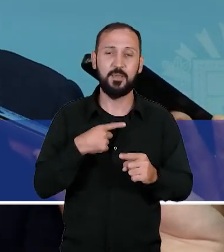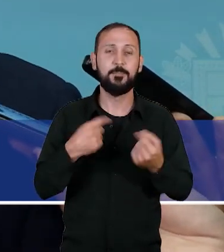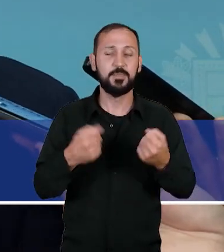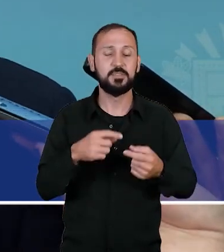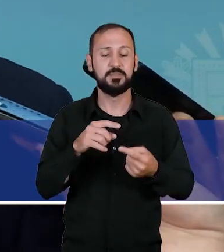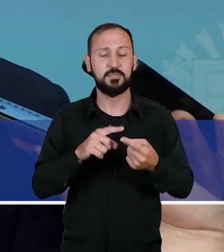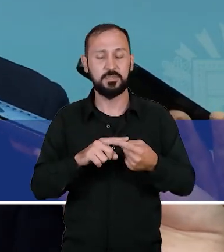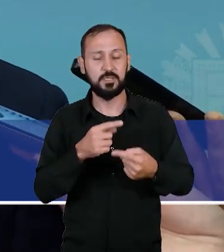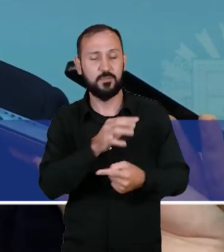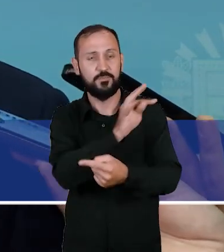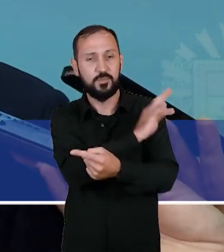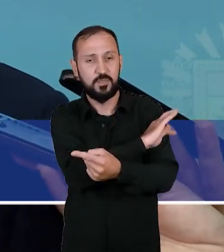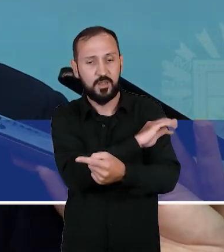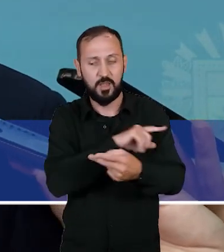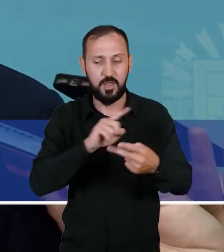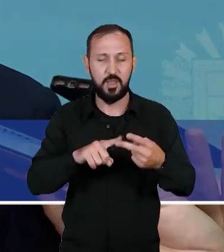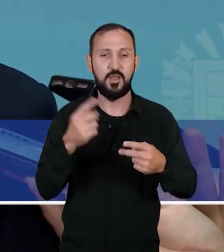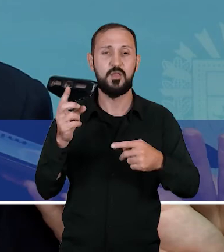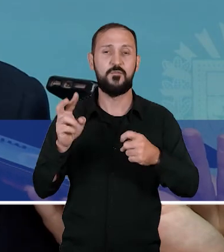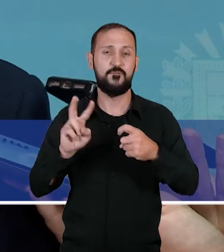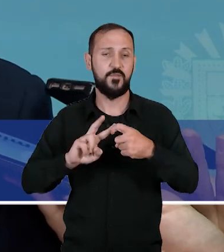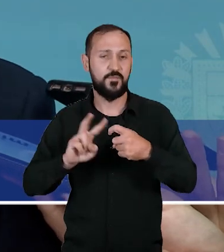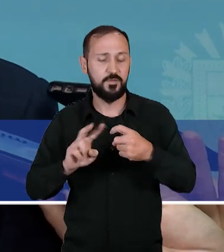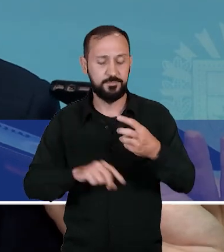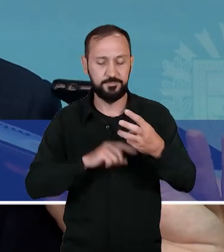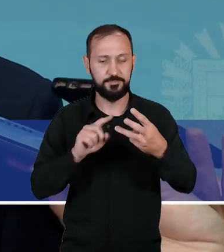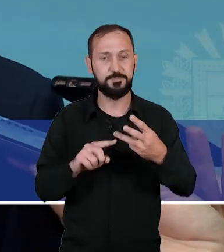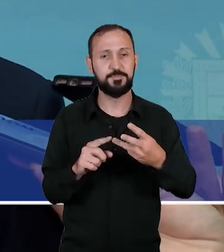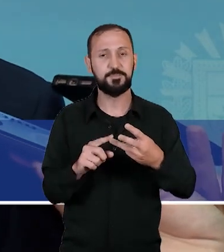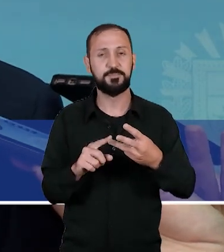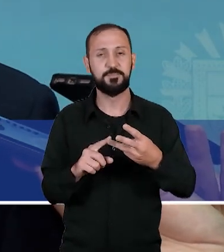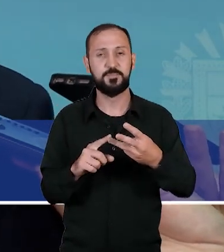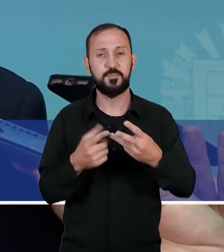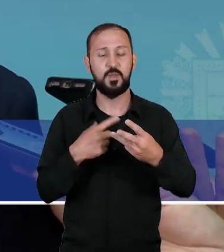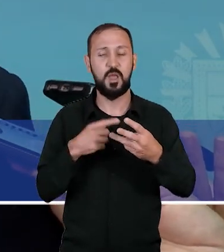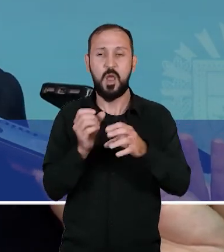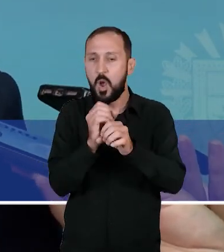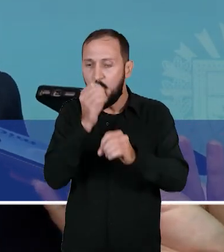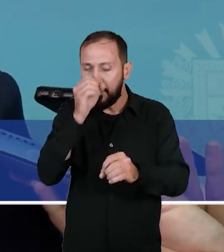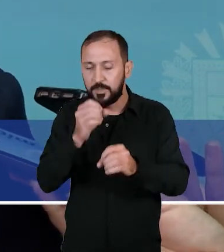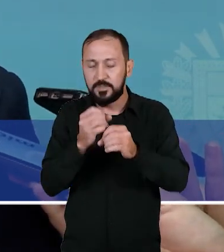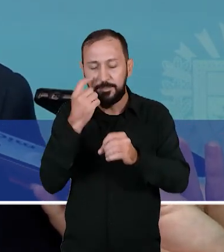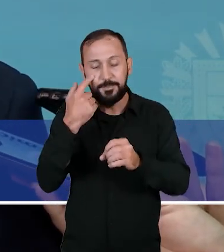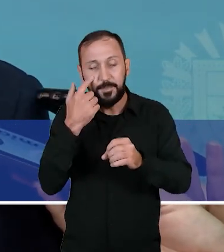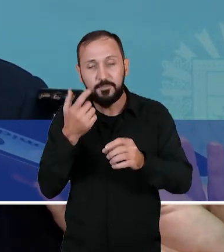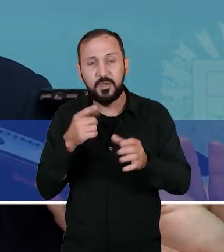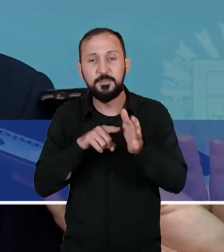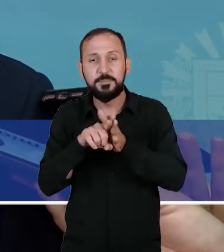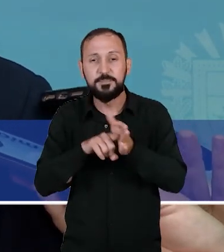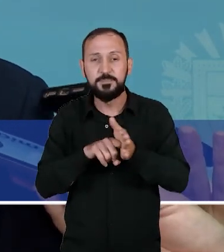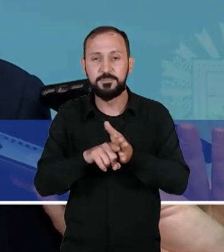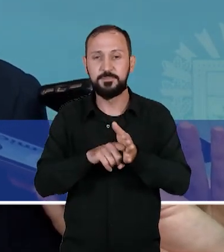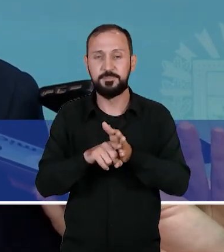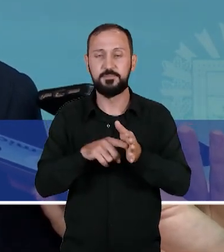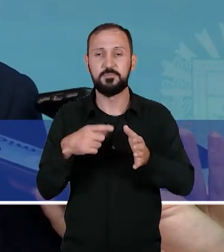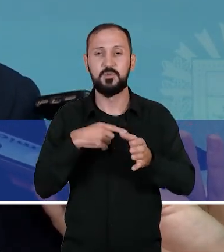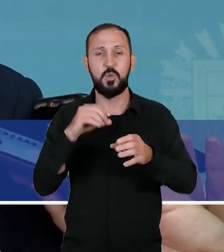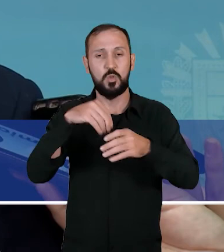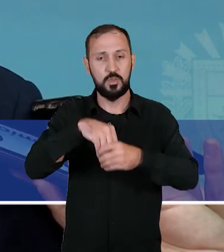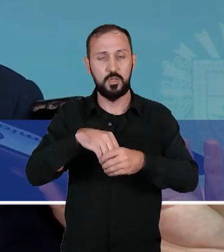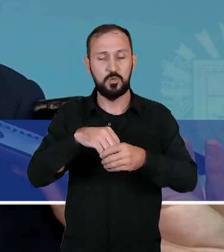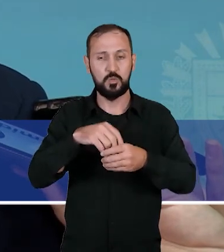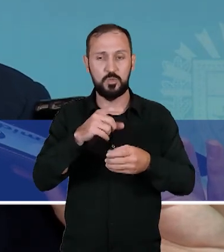ter técnicos, precisam ter veterinários, precisam ter laboratórios. E então